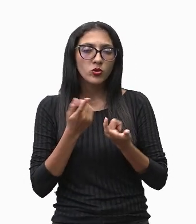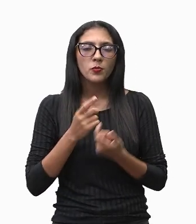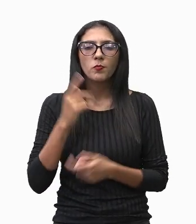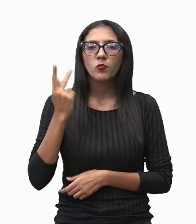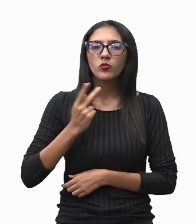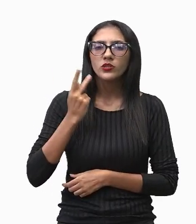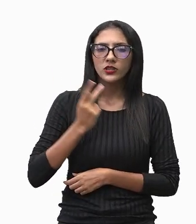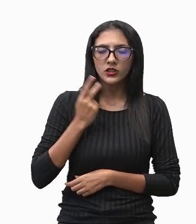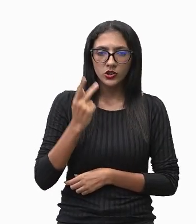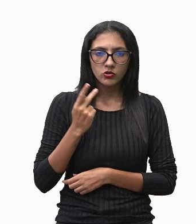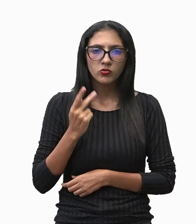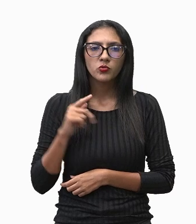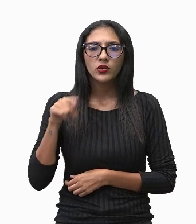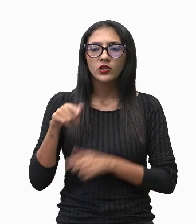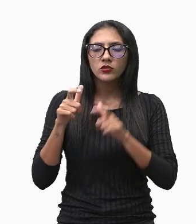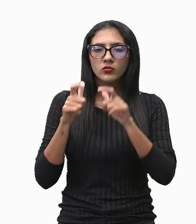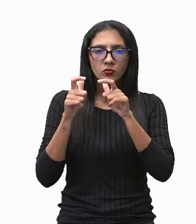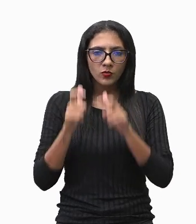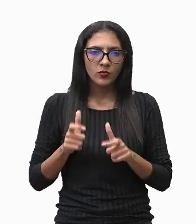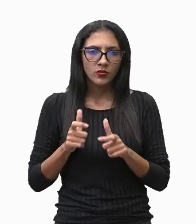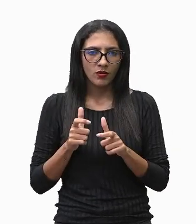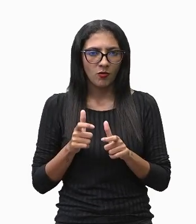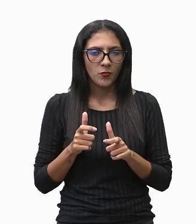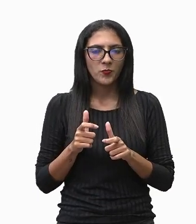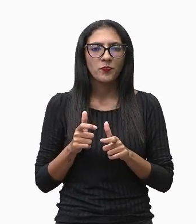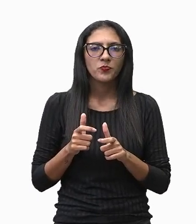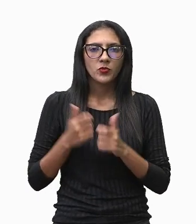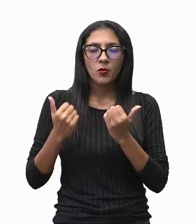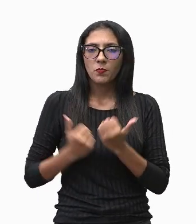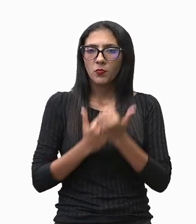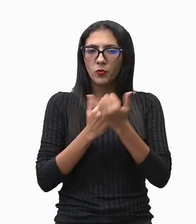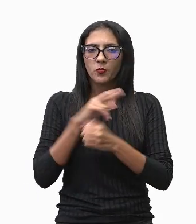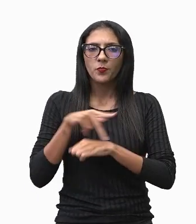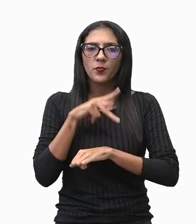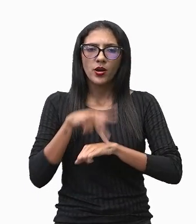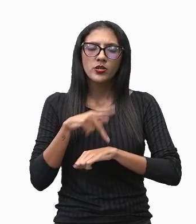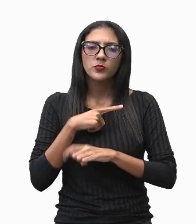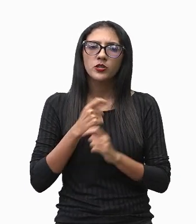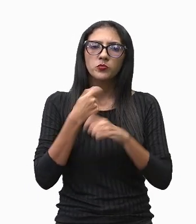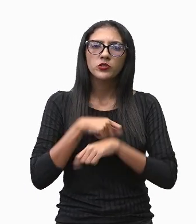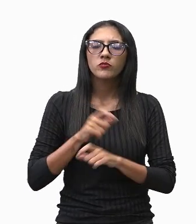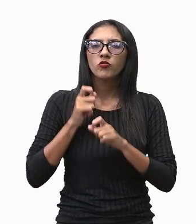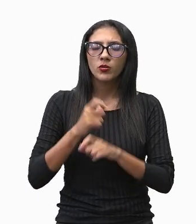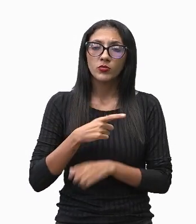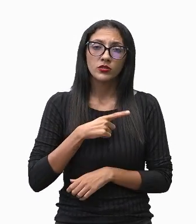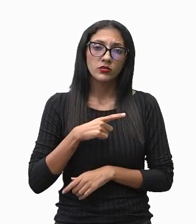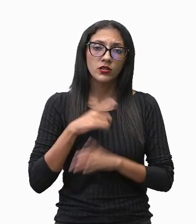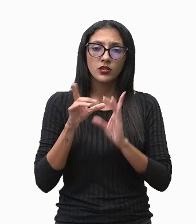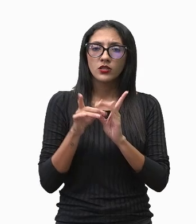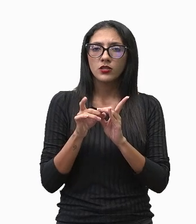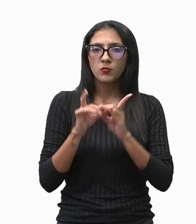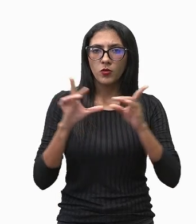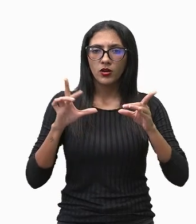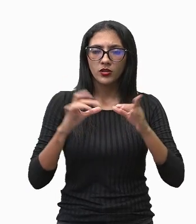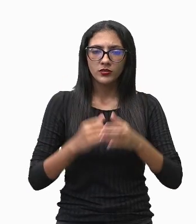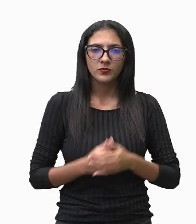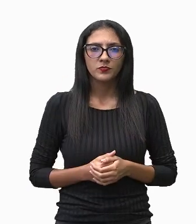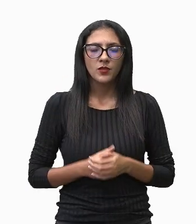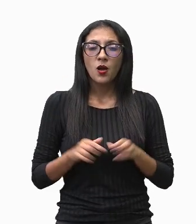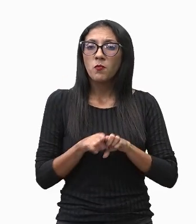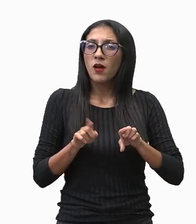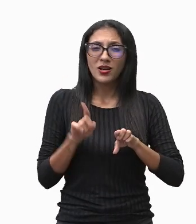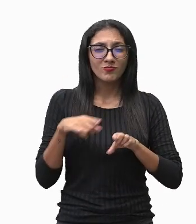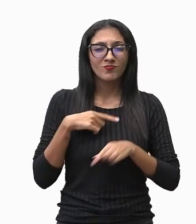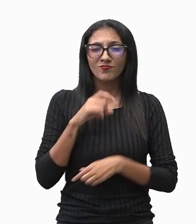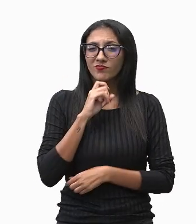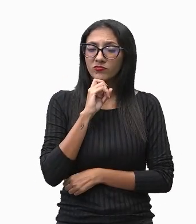Afeganistão, para formar também, né, governos democráticos. Porém, isso não foi